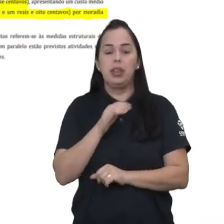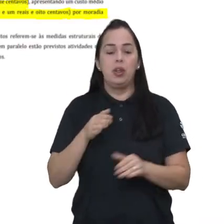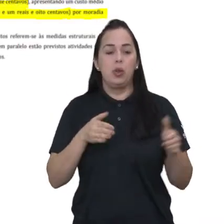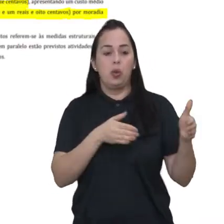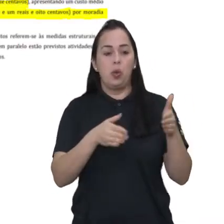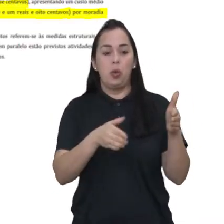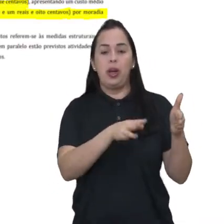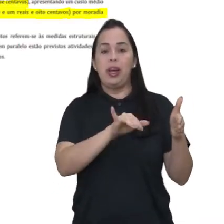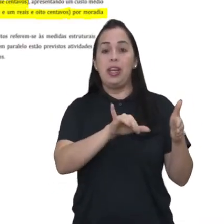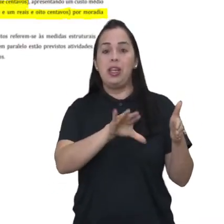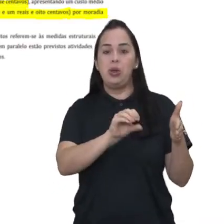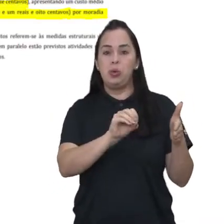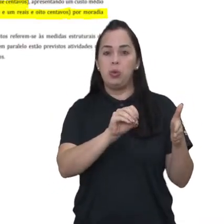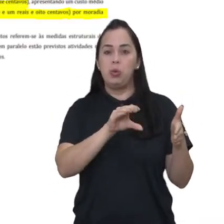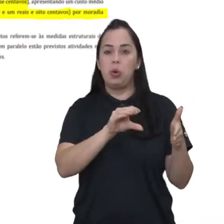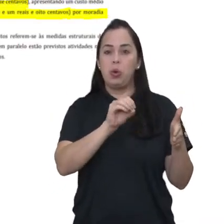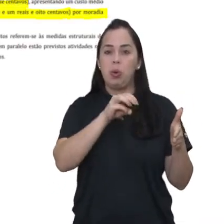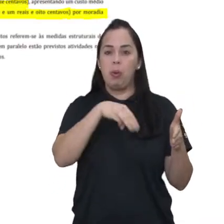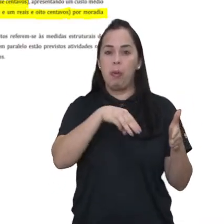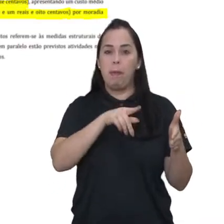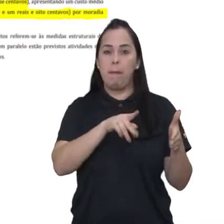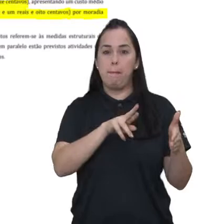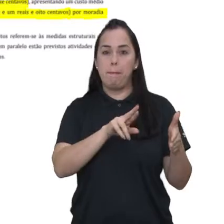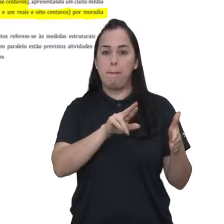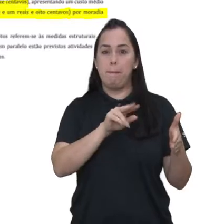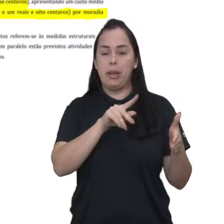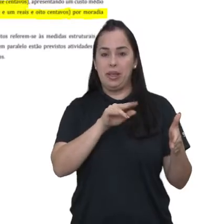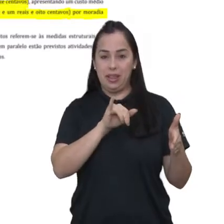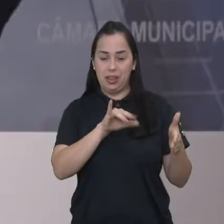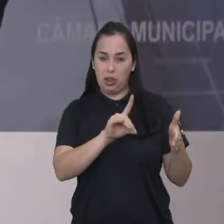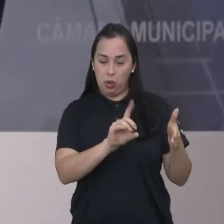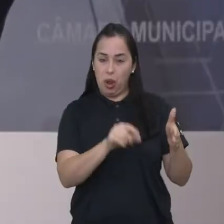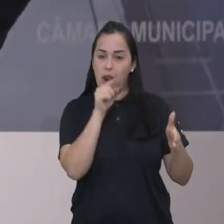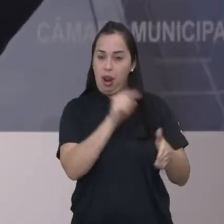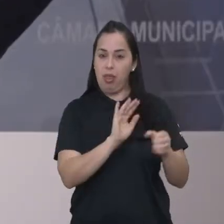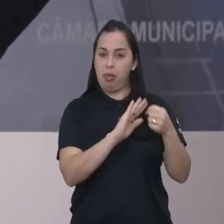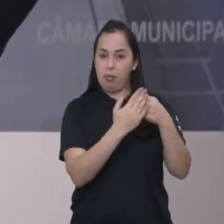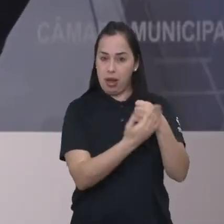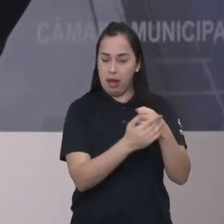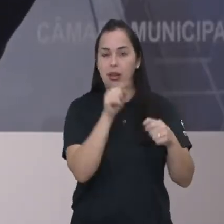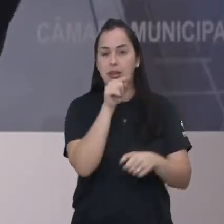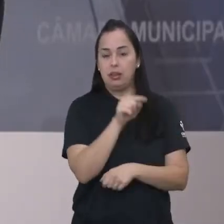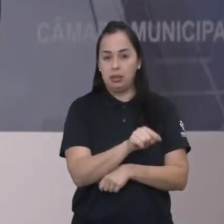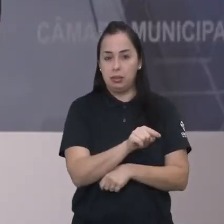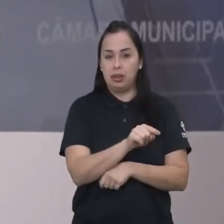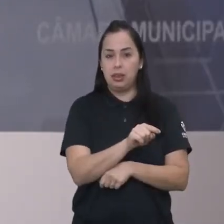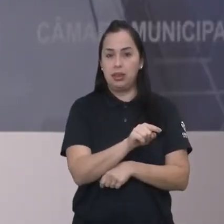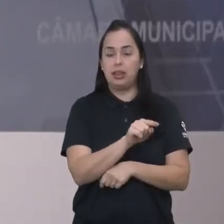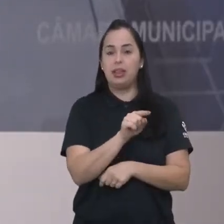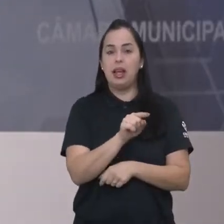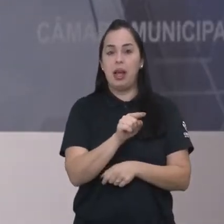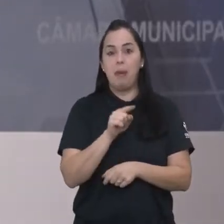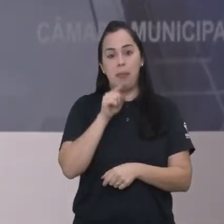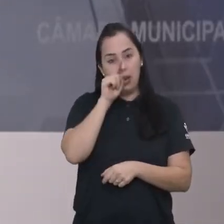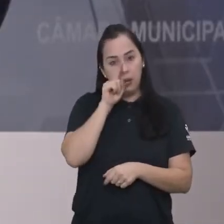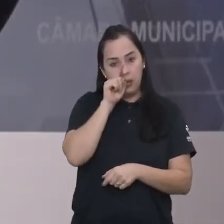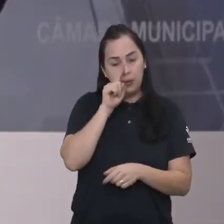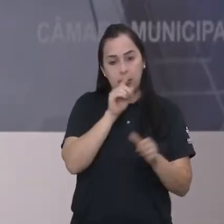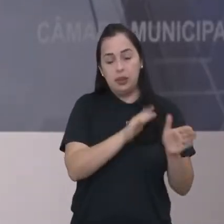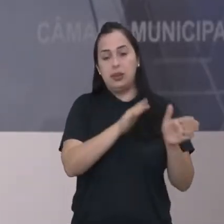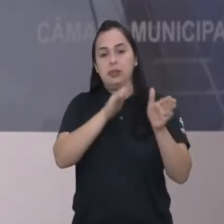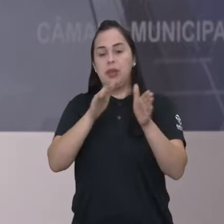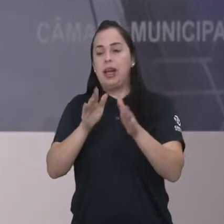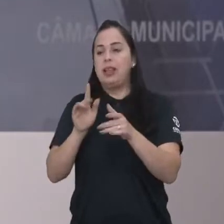Cumprido. Para resolver o problema do Rio Cumprido, seria 11 milhões, que é o R4. Para resolver o problema da segunda prioridade,